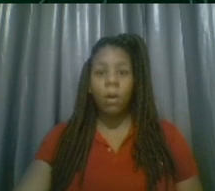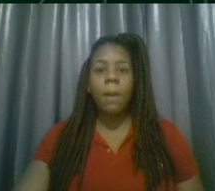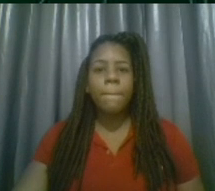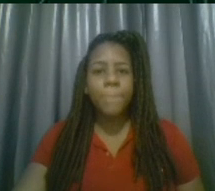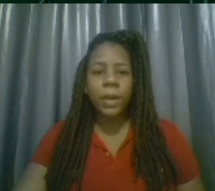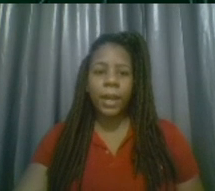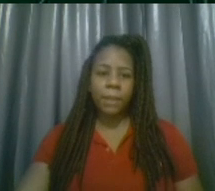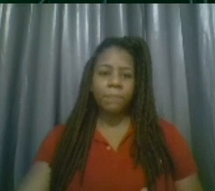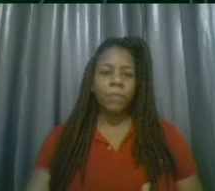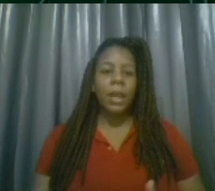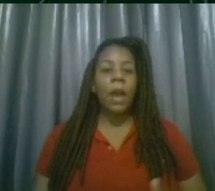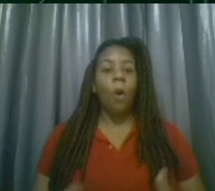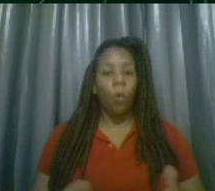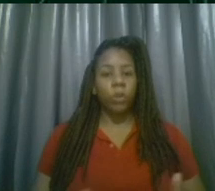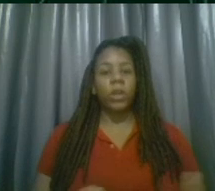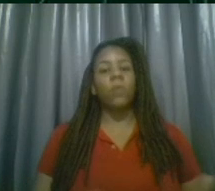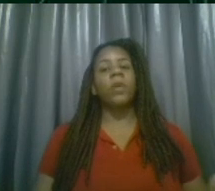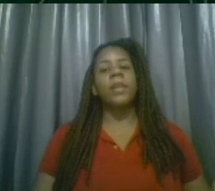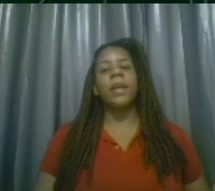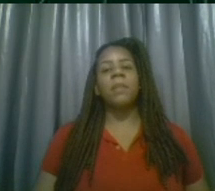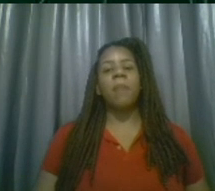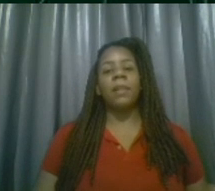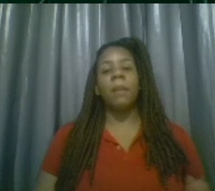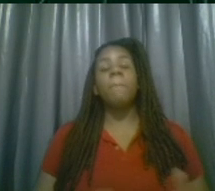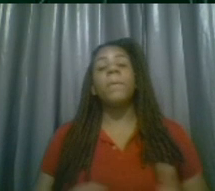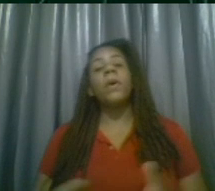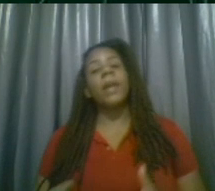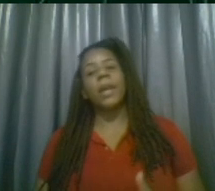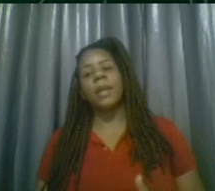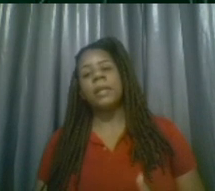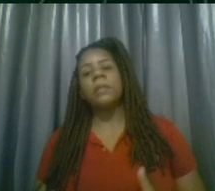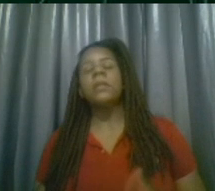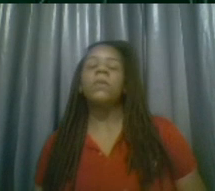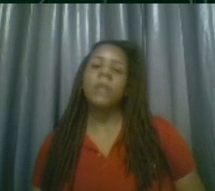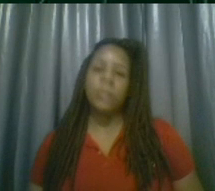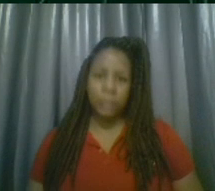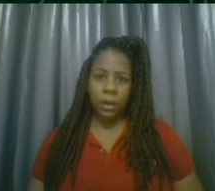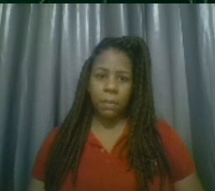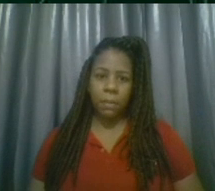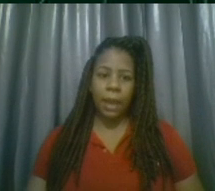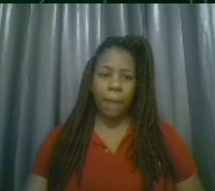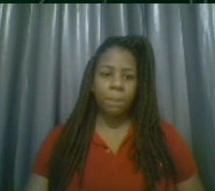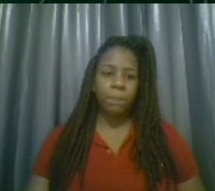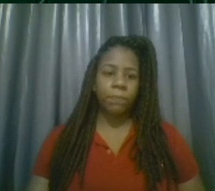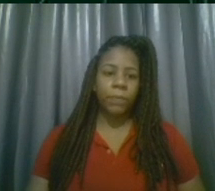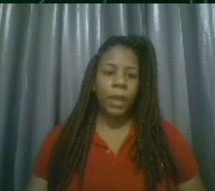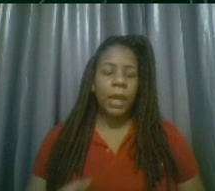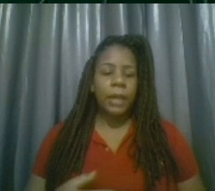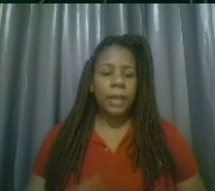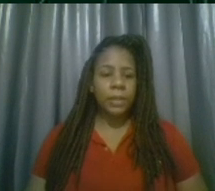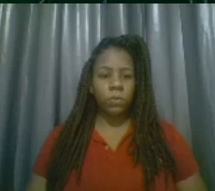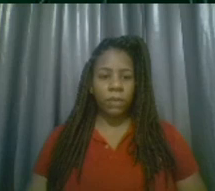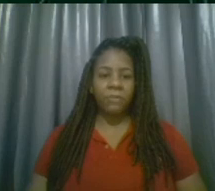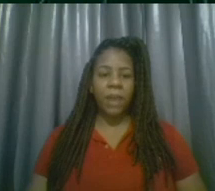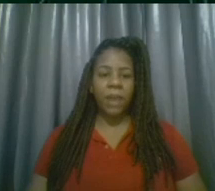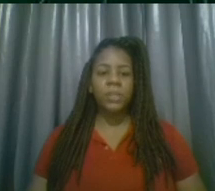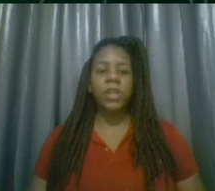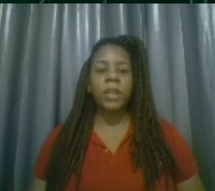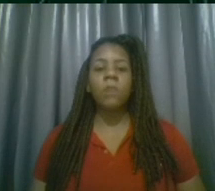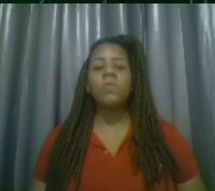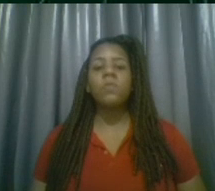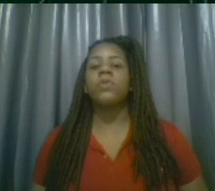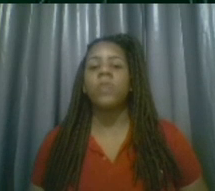pelo porém. Hoje acordei animada, porém não quis ir trabalhar. Na segunda